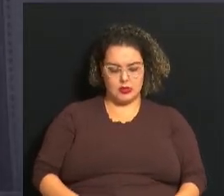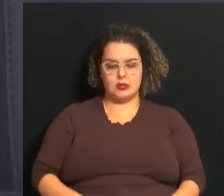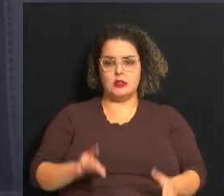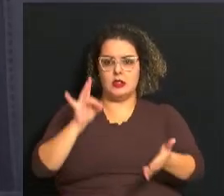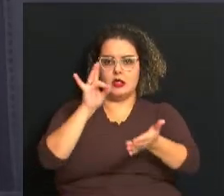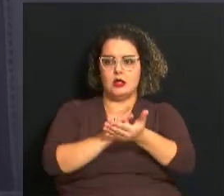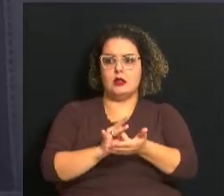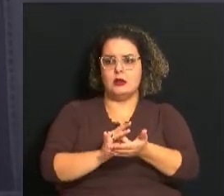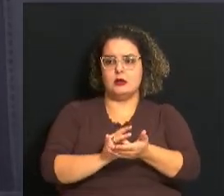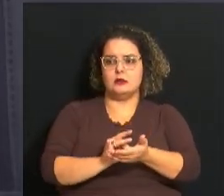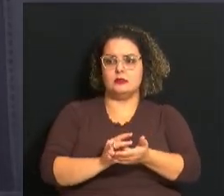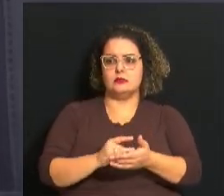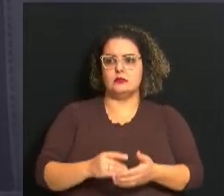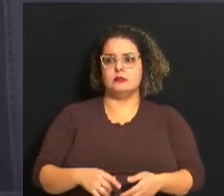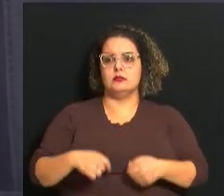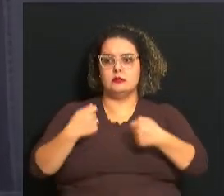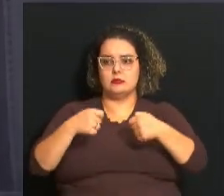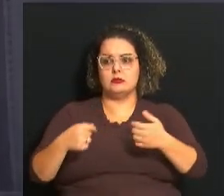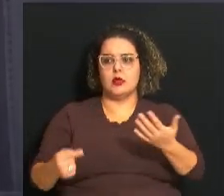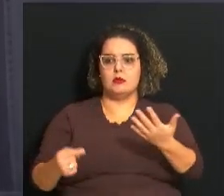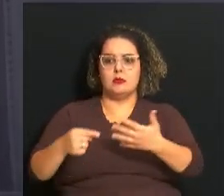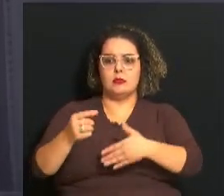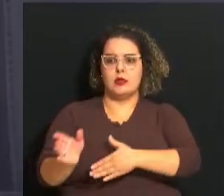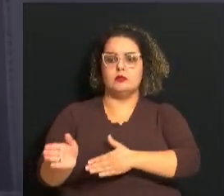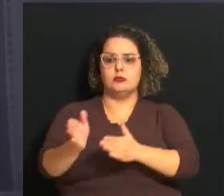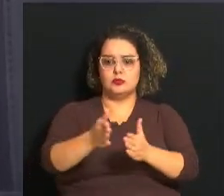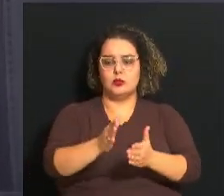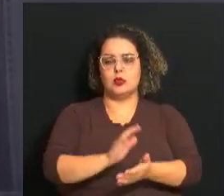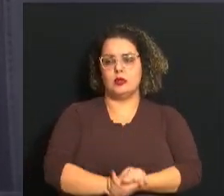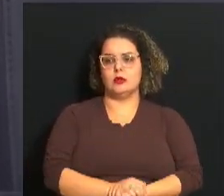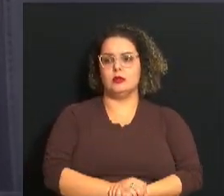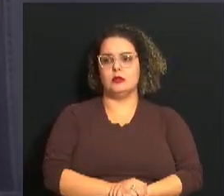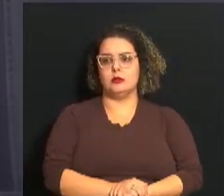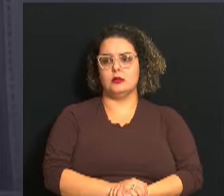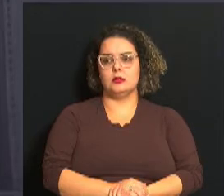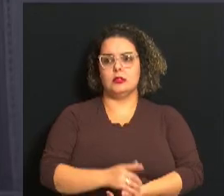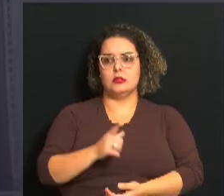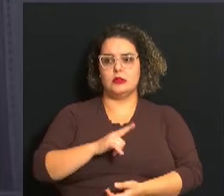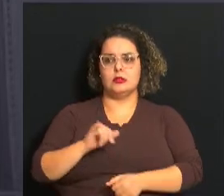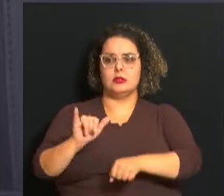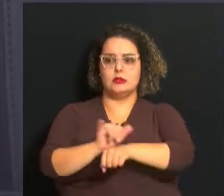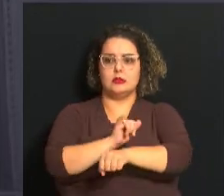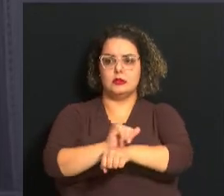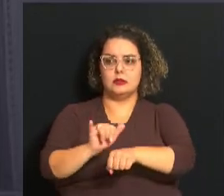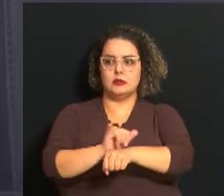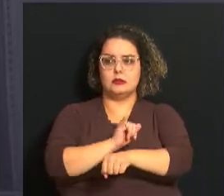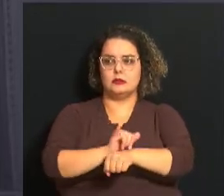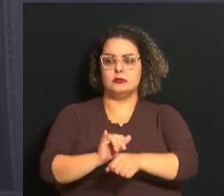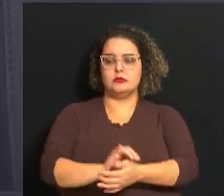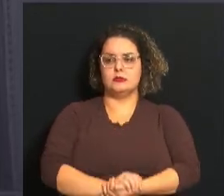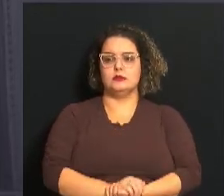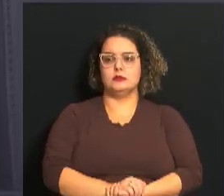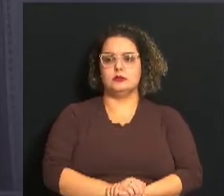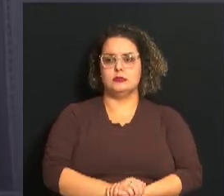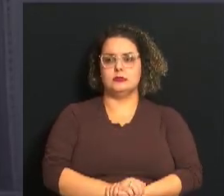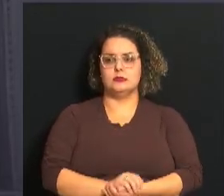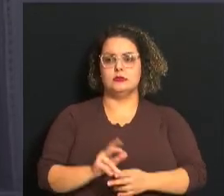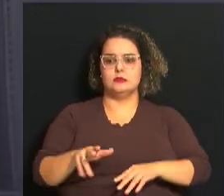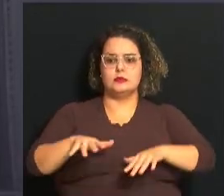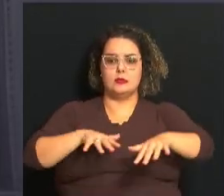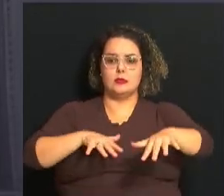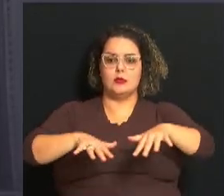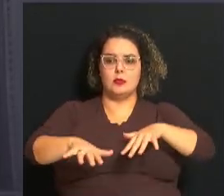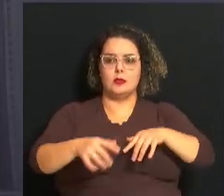mas eu acho que pode apontar para um caminho que tem um instrumento que seja ao mesmo tempo um instrumento de mobilização